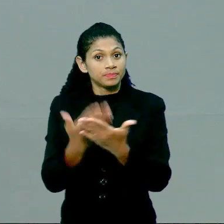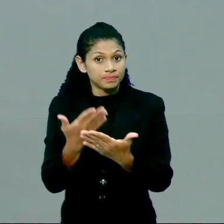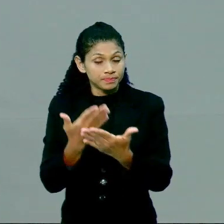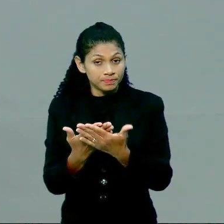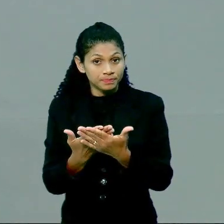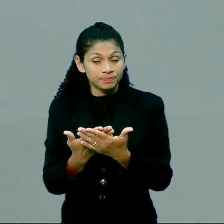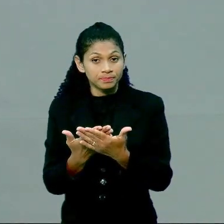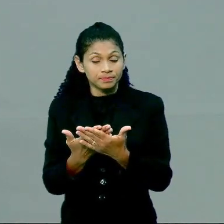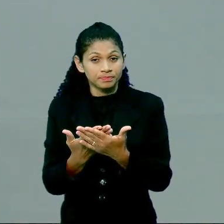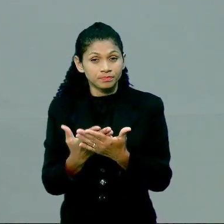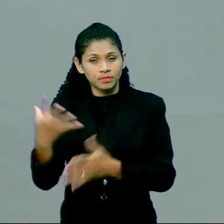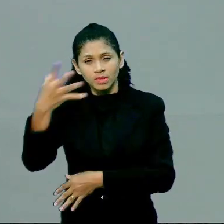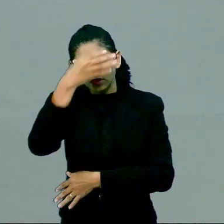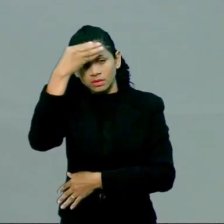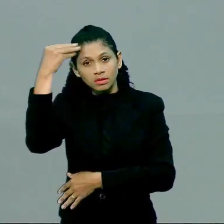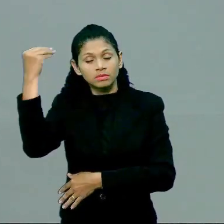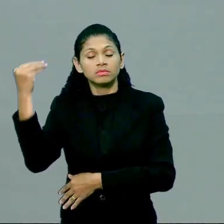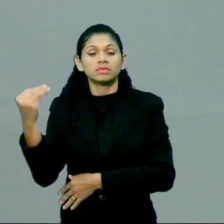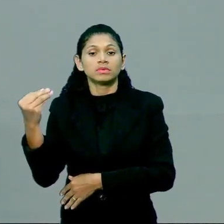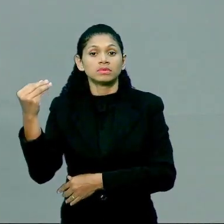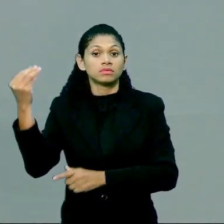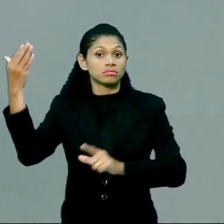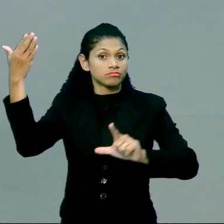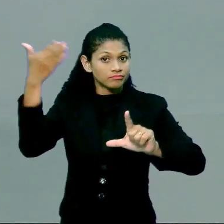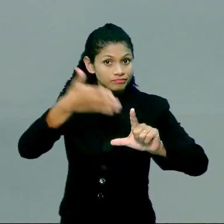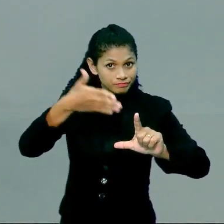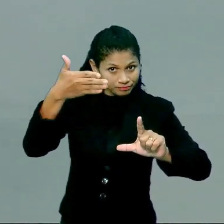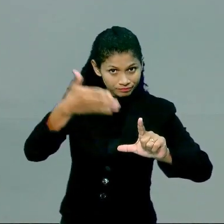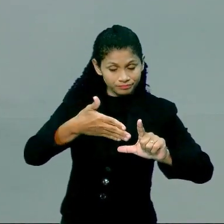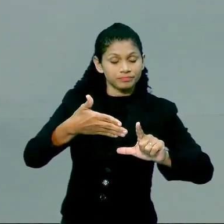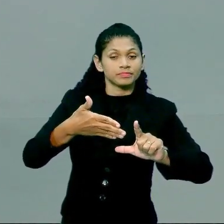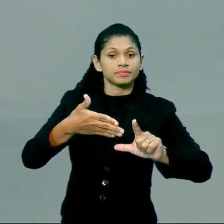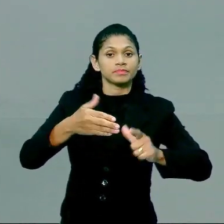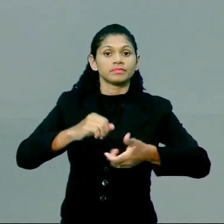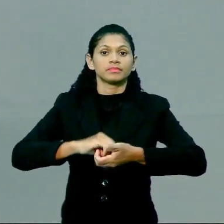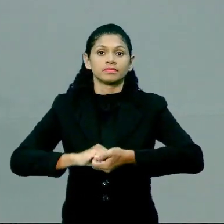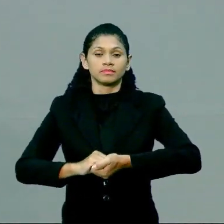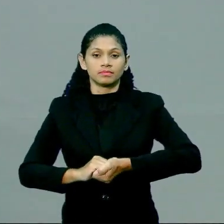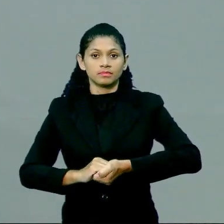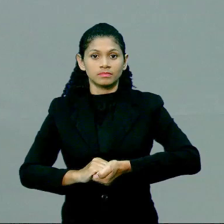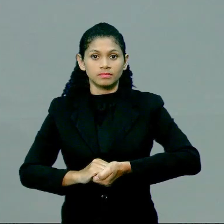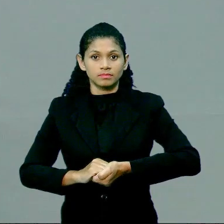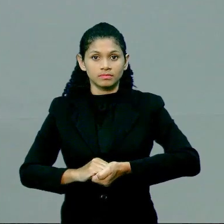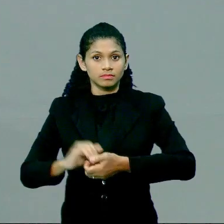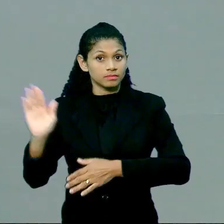aula não esqueça sempre aí né de acessar as nossas plataformas